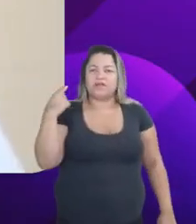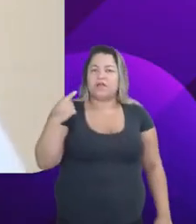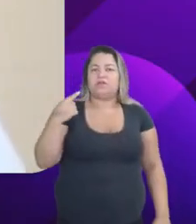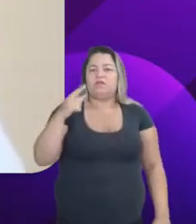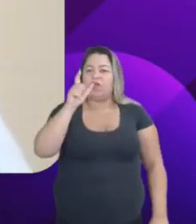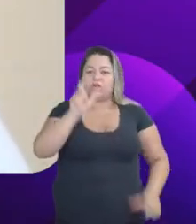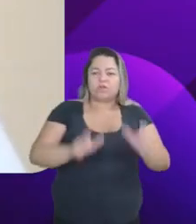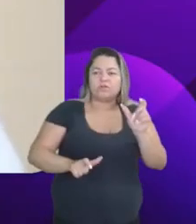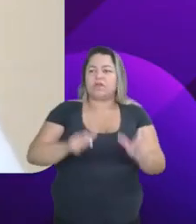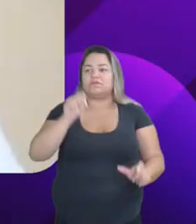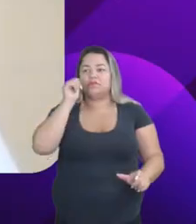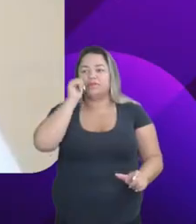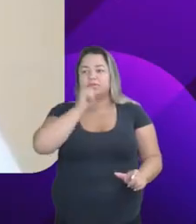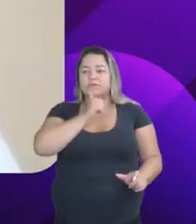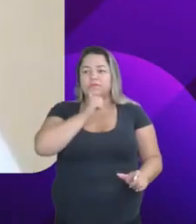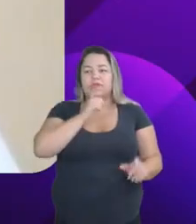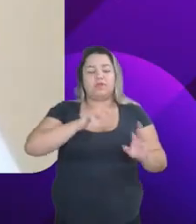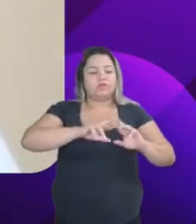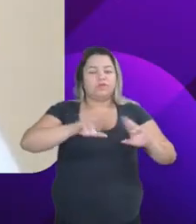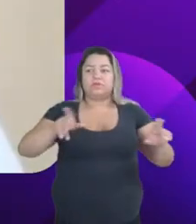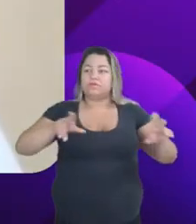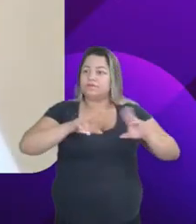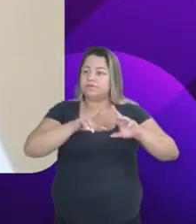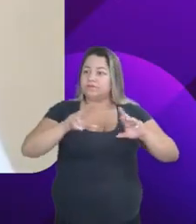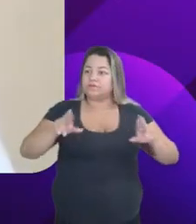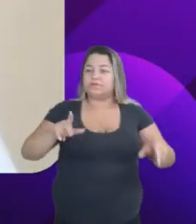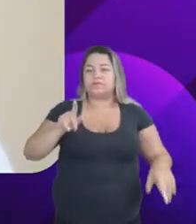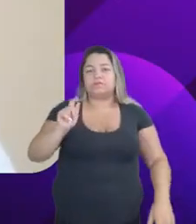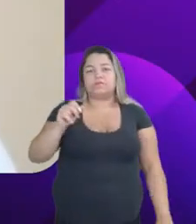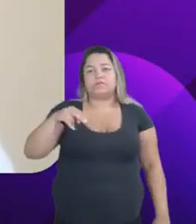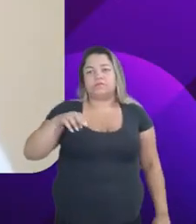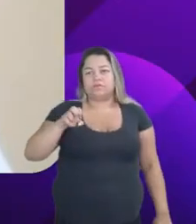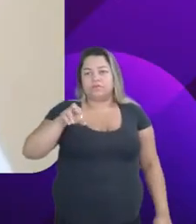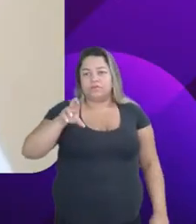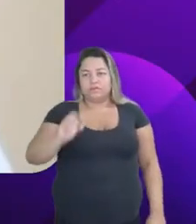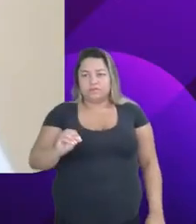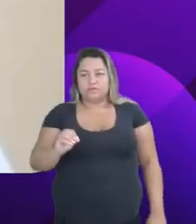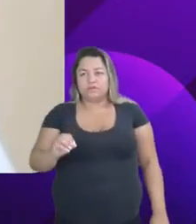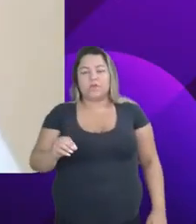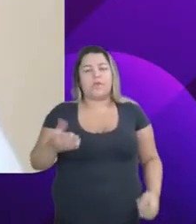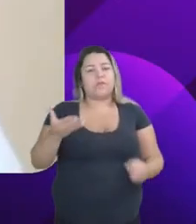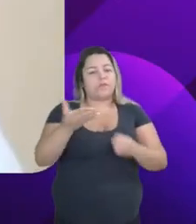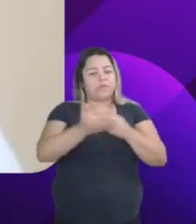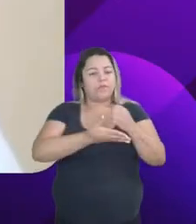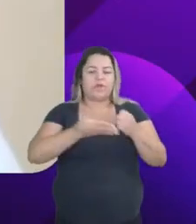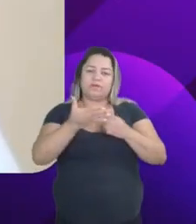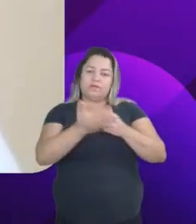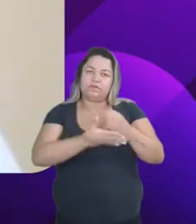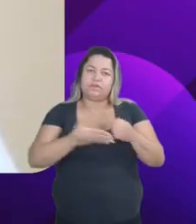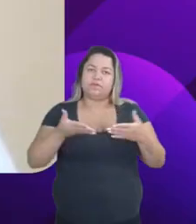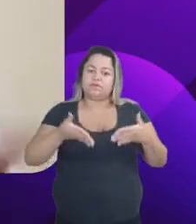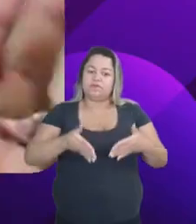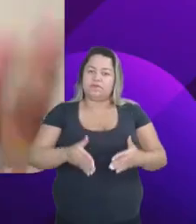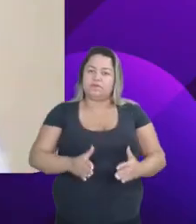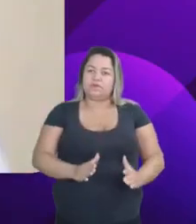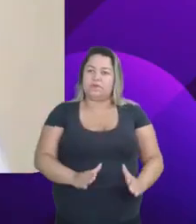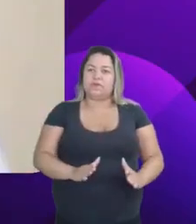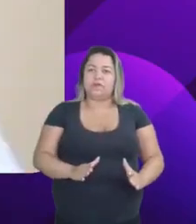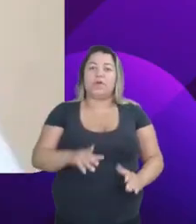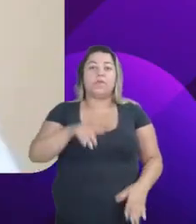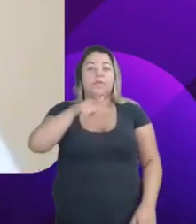nós. E para a gente diferenciar um pouquinho gênero de sexo, é algo muito básico. Nasceu